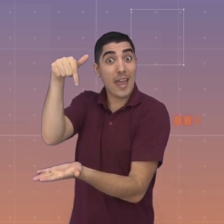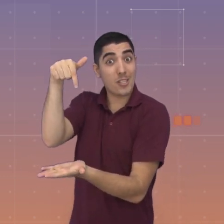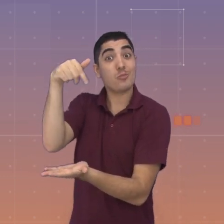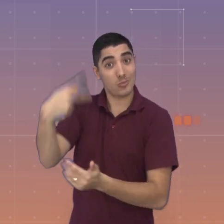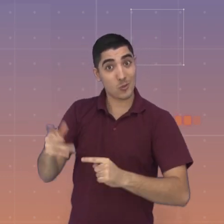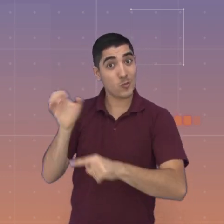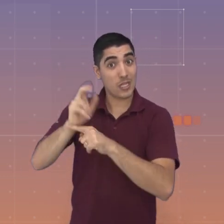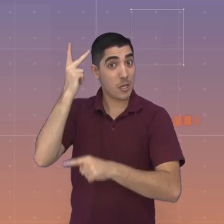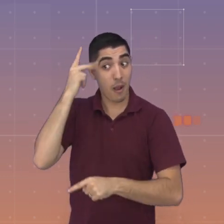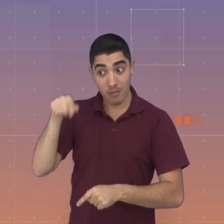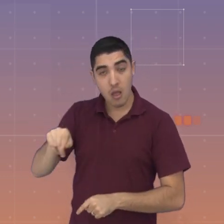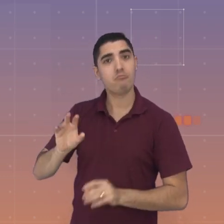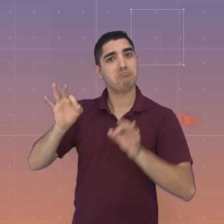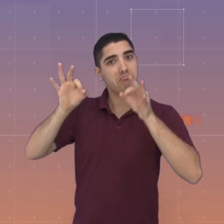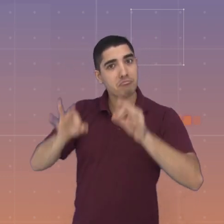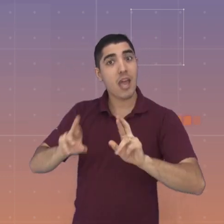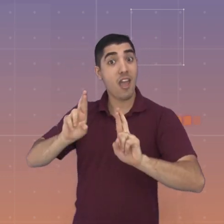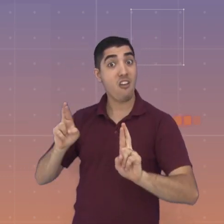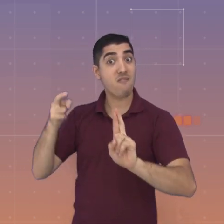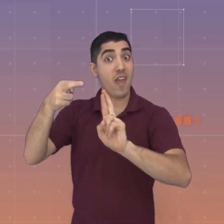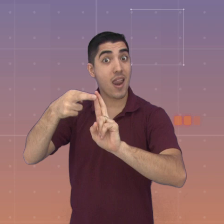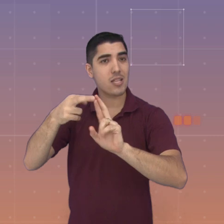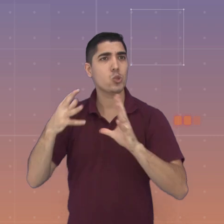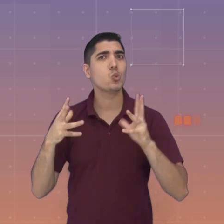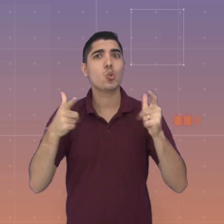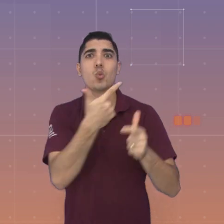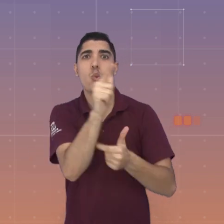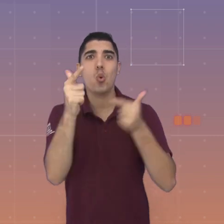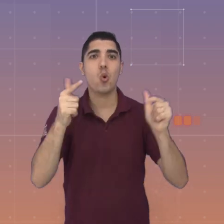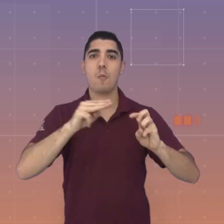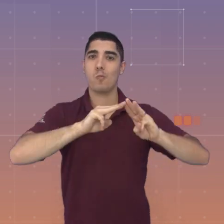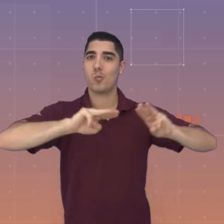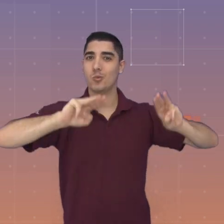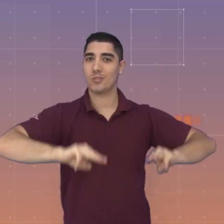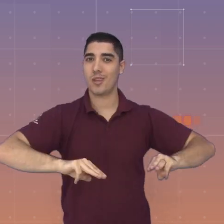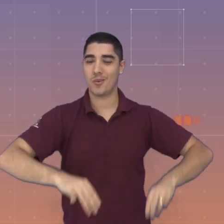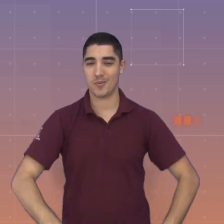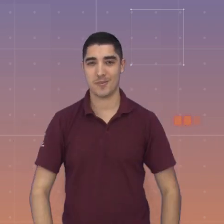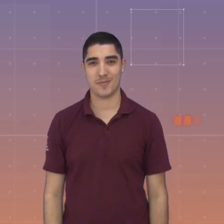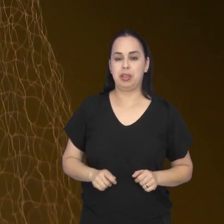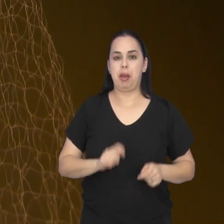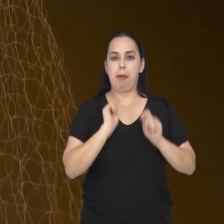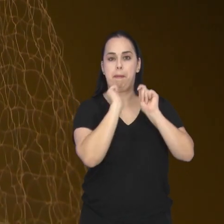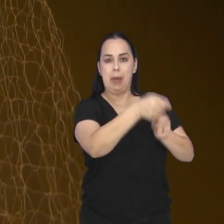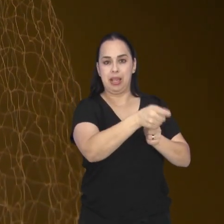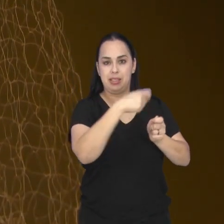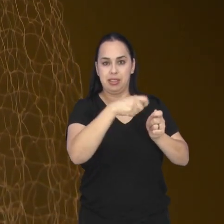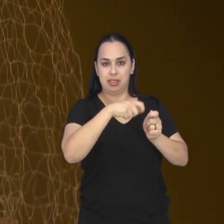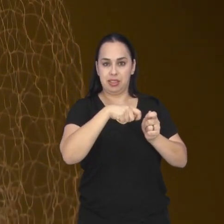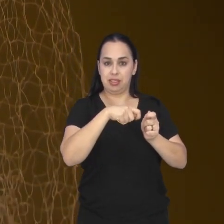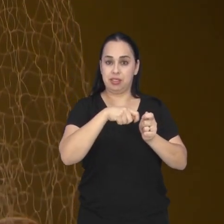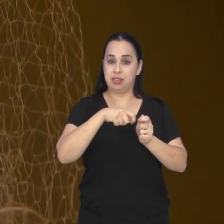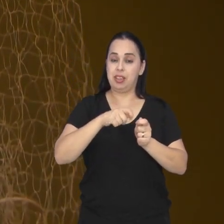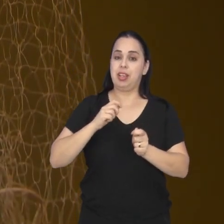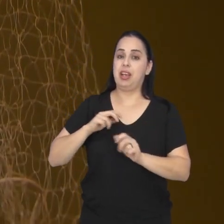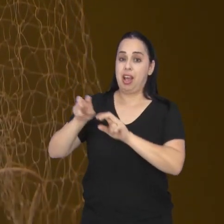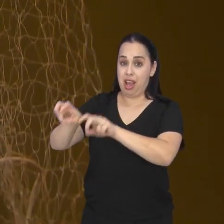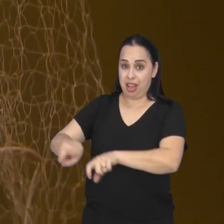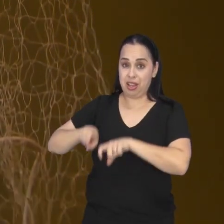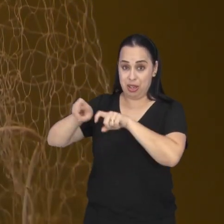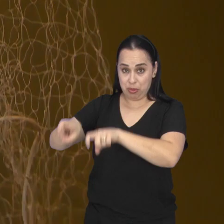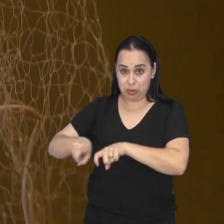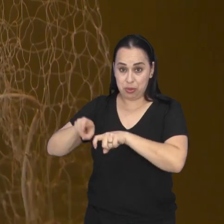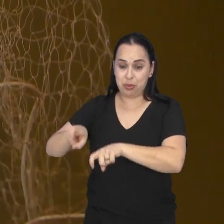polo, o Museu do Folclore passou a ser referência para todos os museus da região. Pesca,